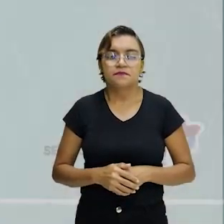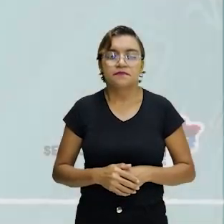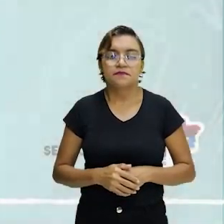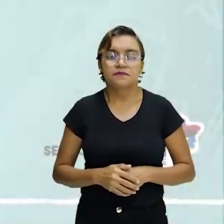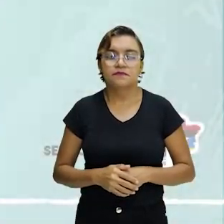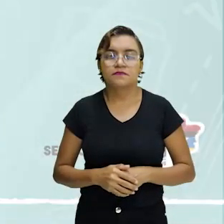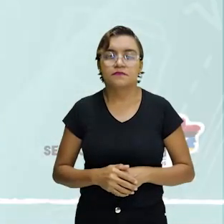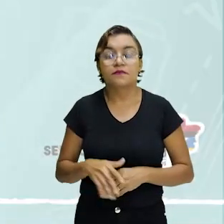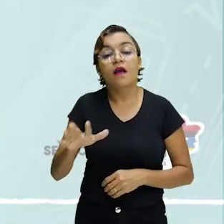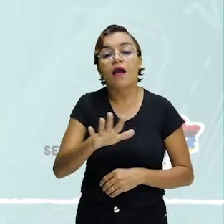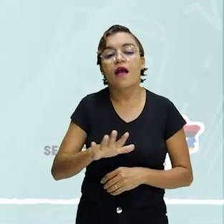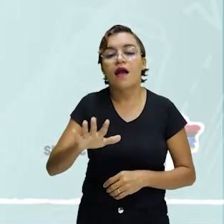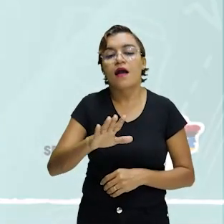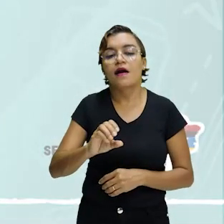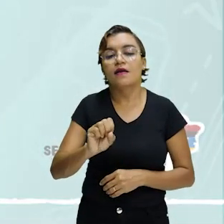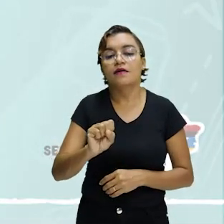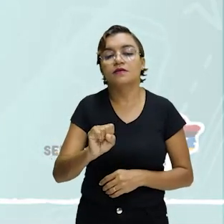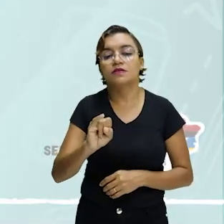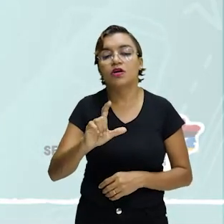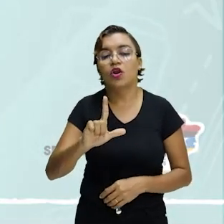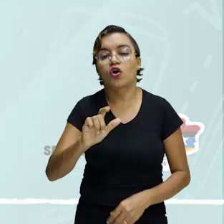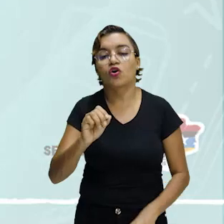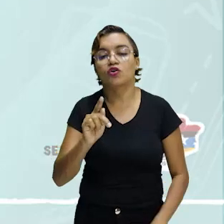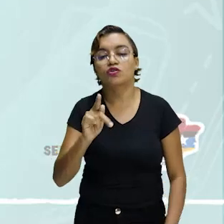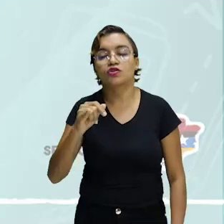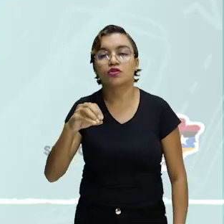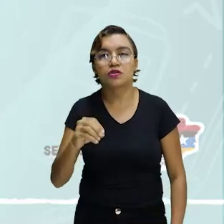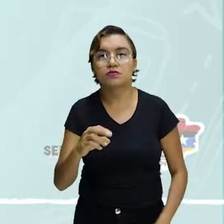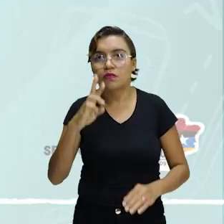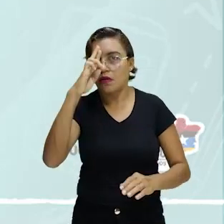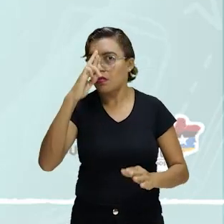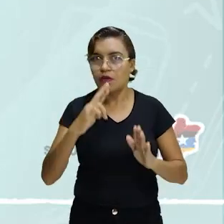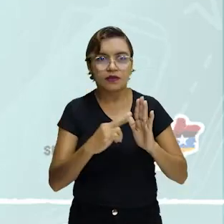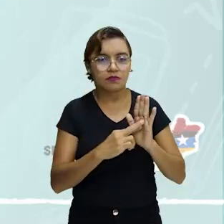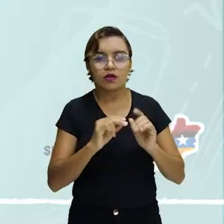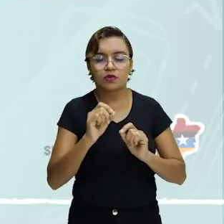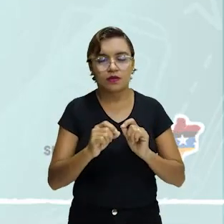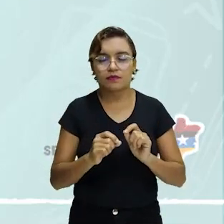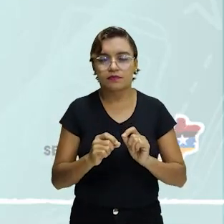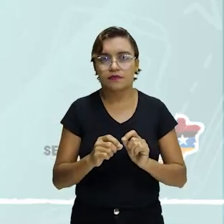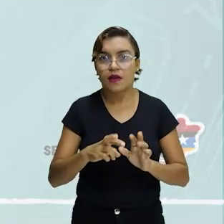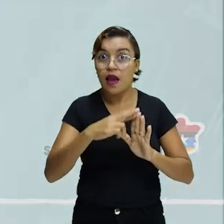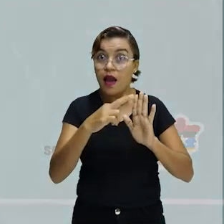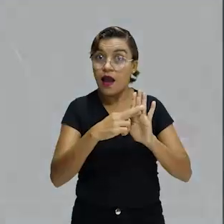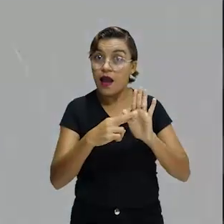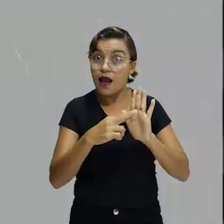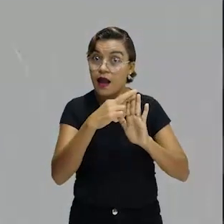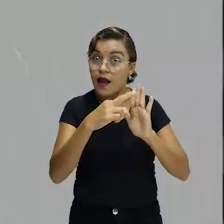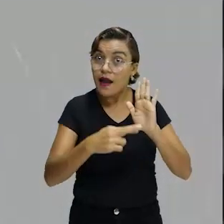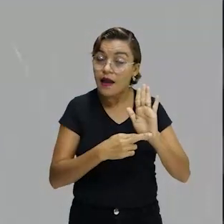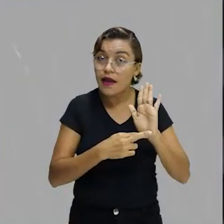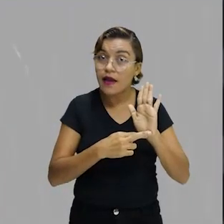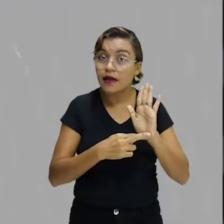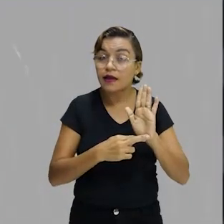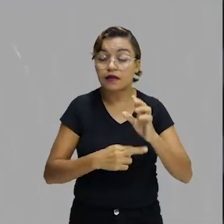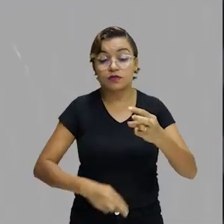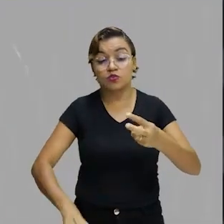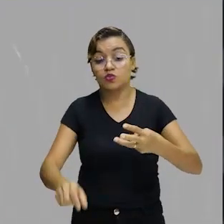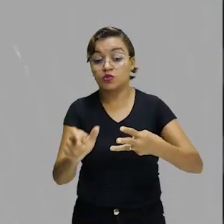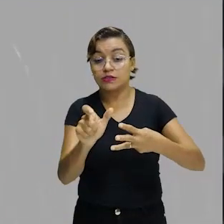O silogismo está desrespeitando, letra A, a regra dos 3 termos. Bom, você tem